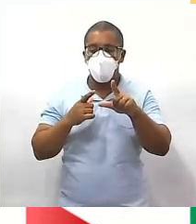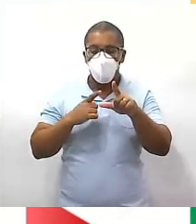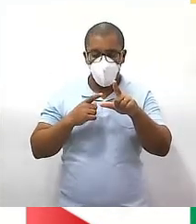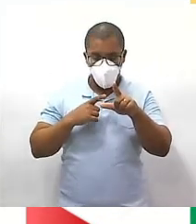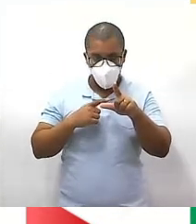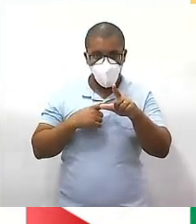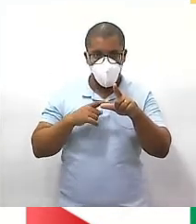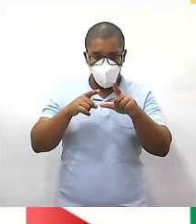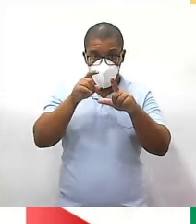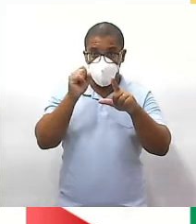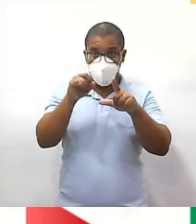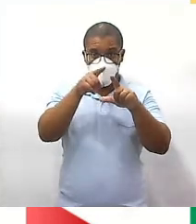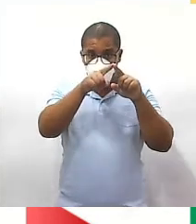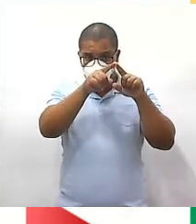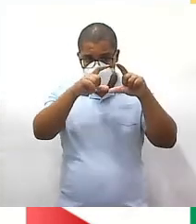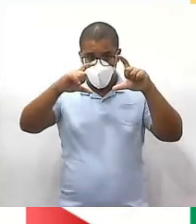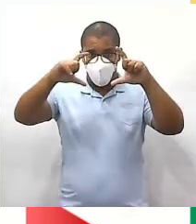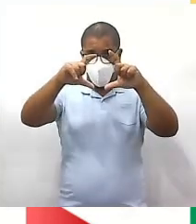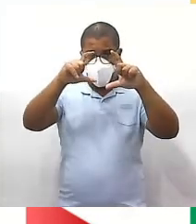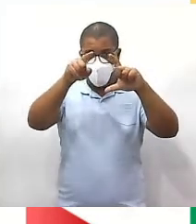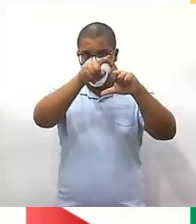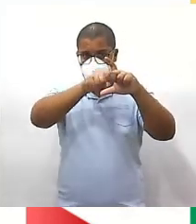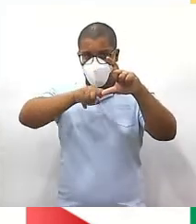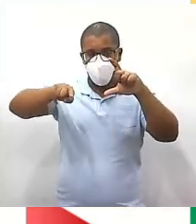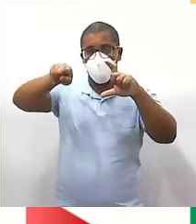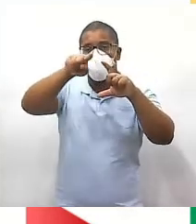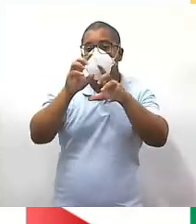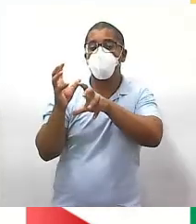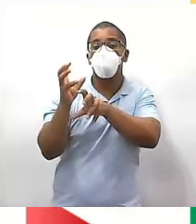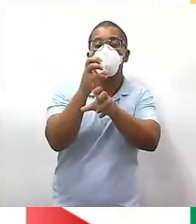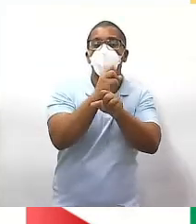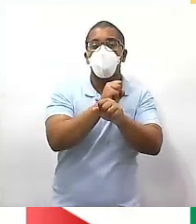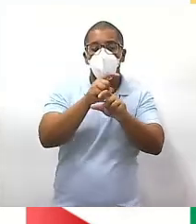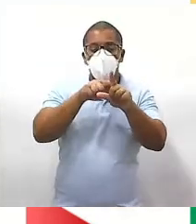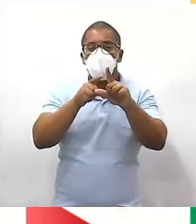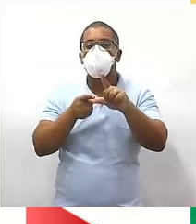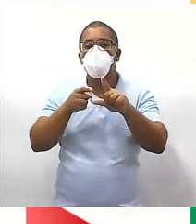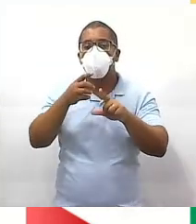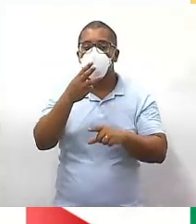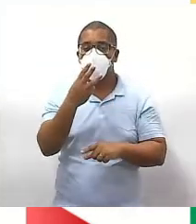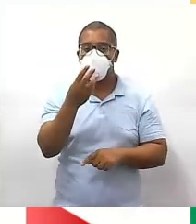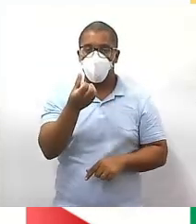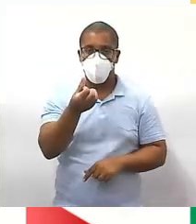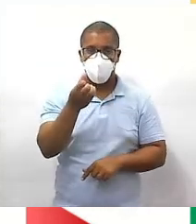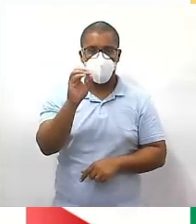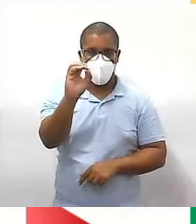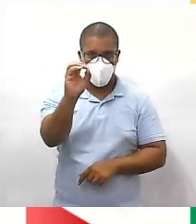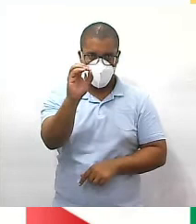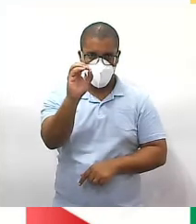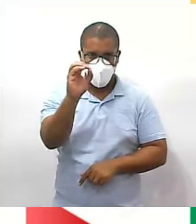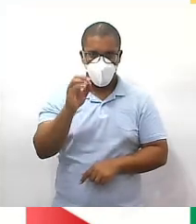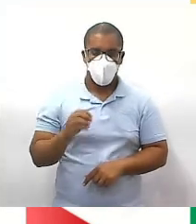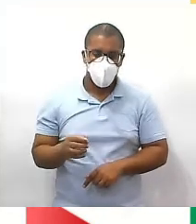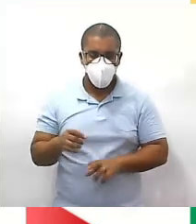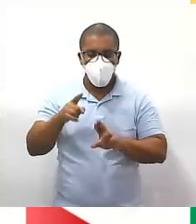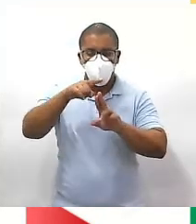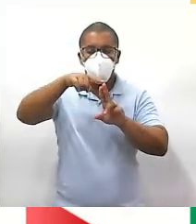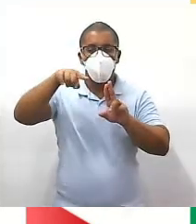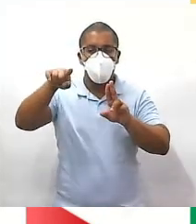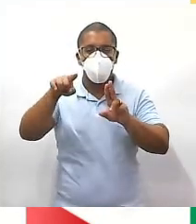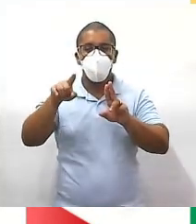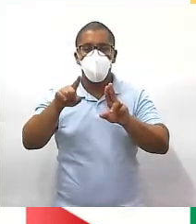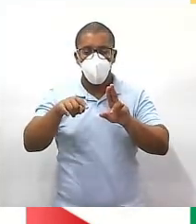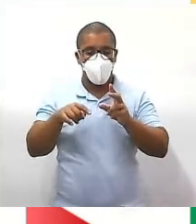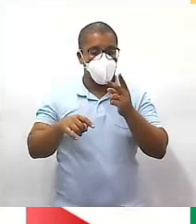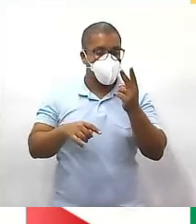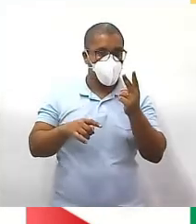fechada, completinha, do jeito que ela está aí, 360 graus, ok? Em π radiano, 2π. Π